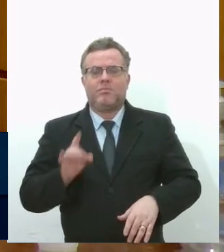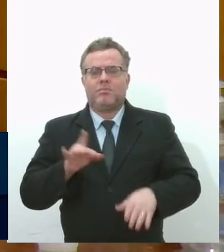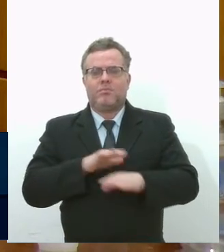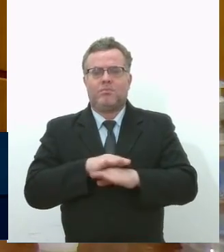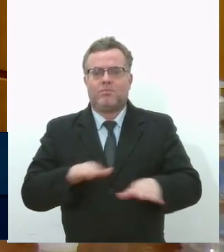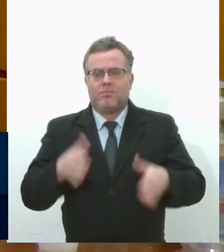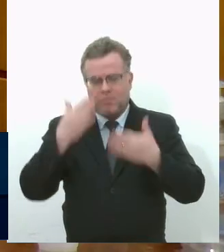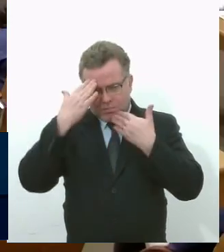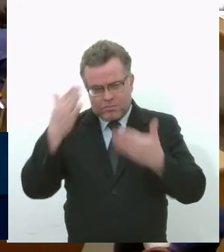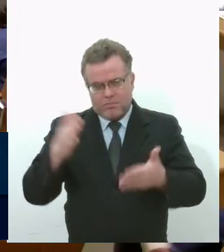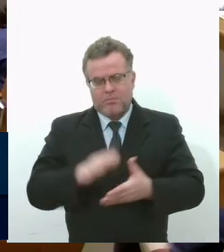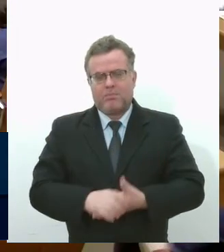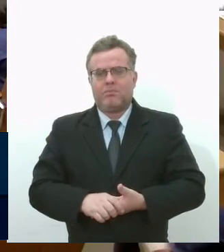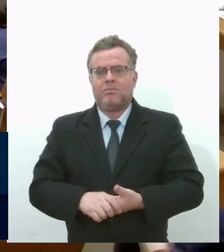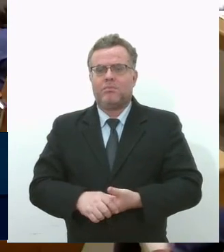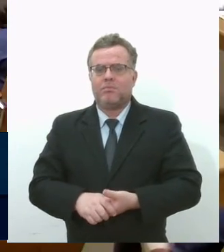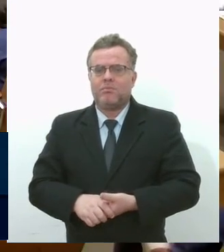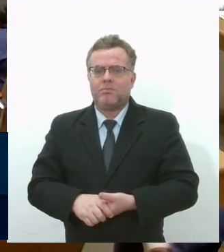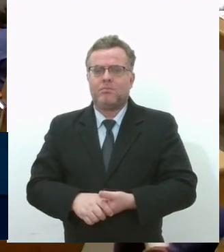obrigado.